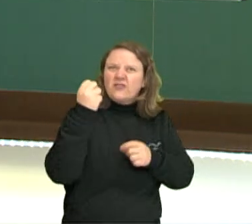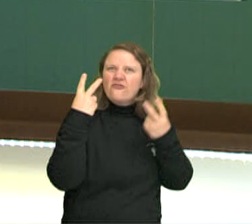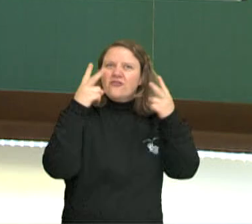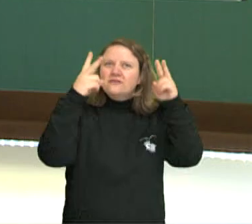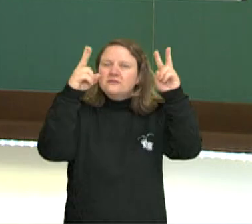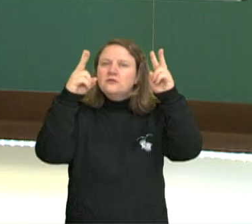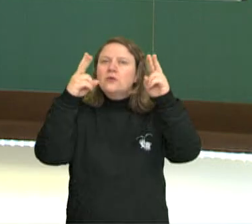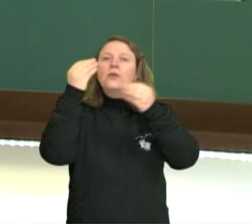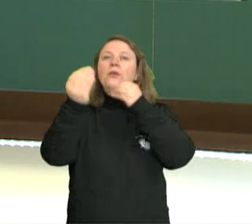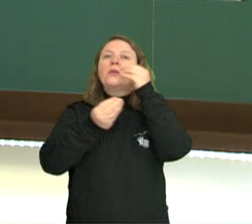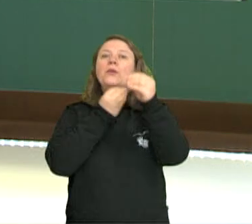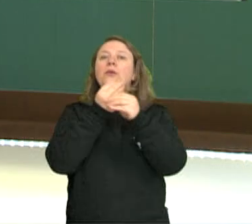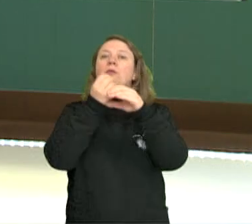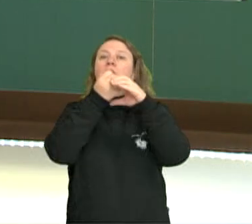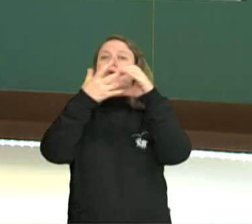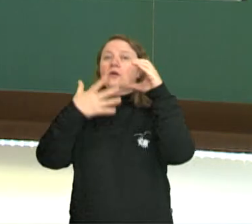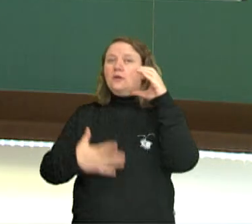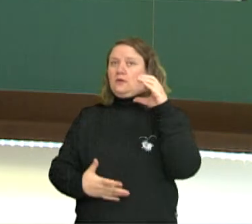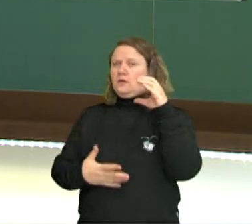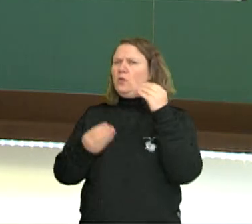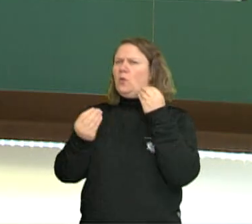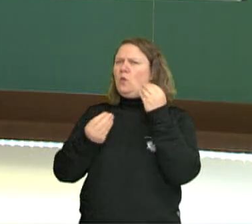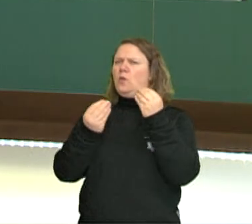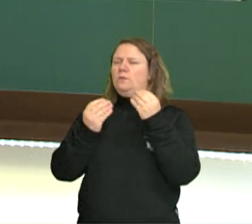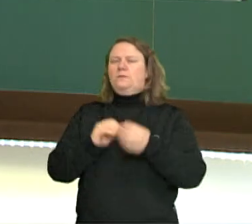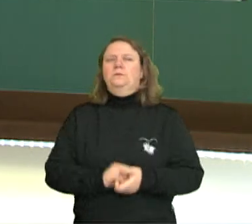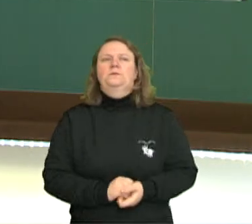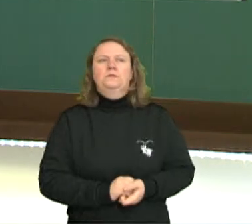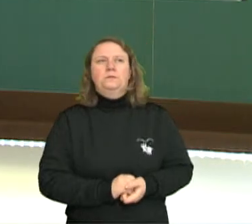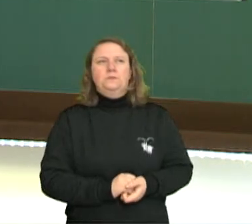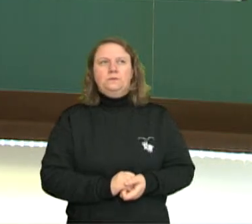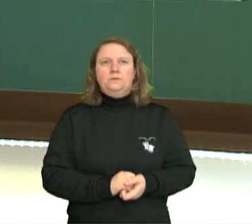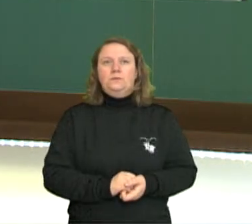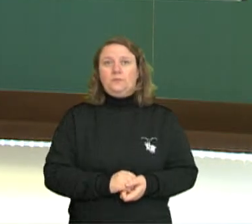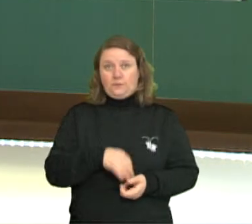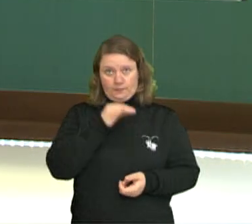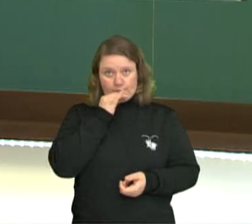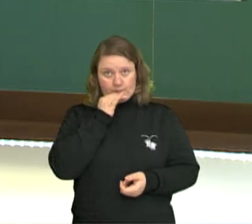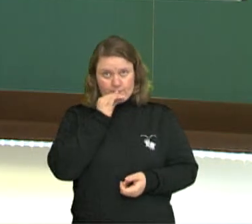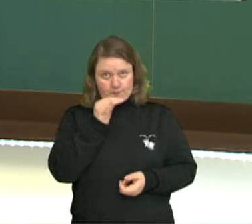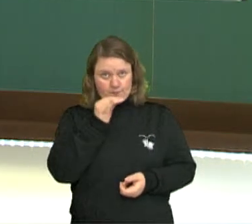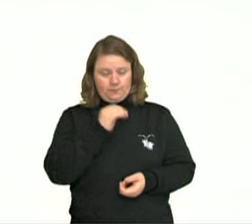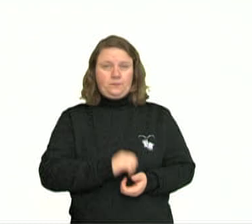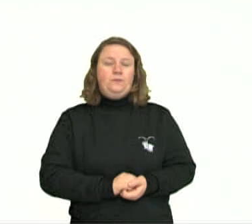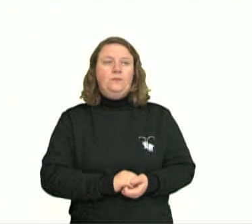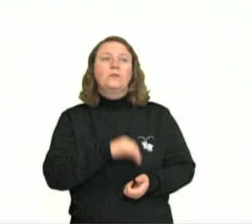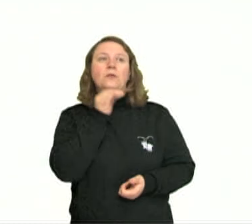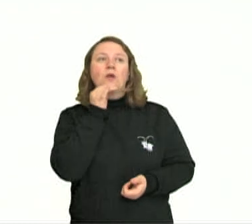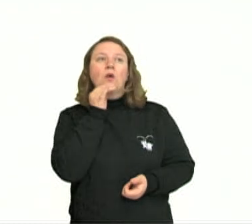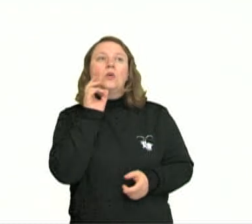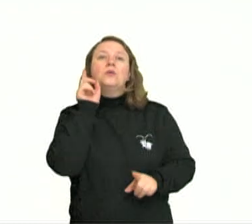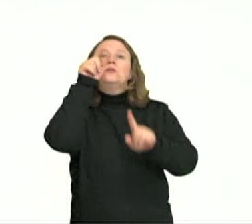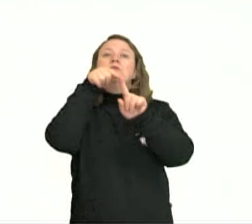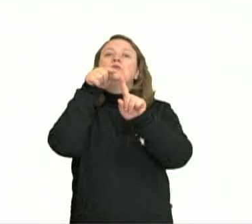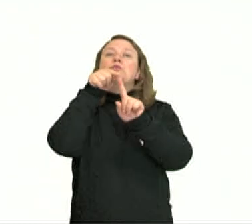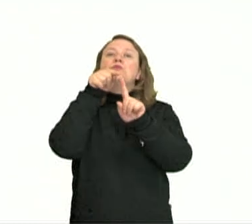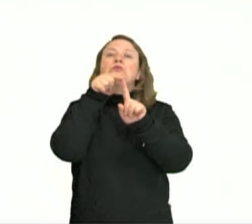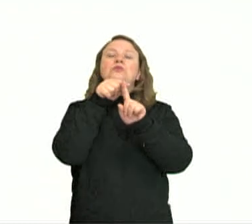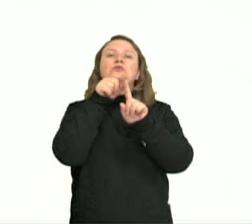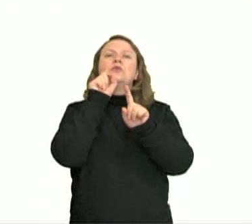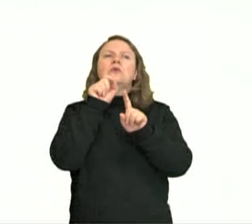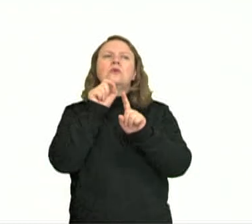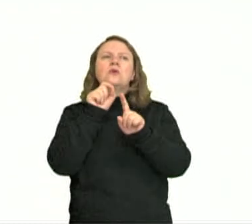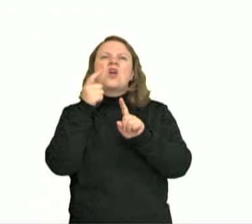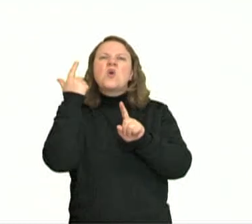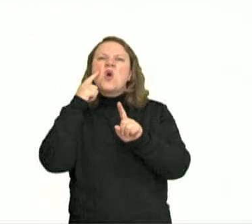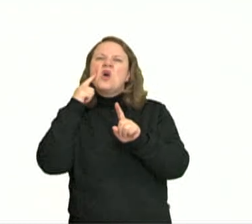se caracterizava esse golpe? Então, vamos para a nossa sugestão de resposta. O objetivo, então, era